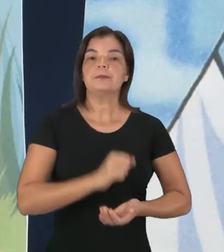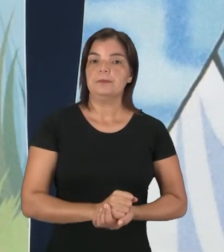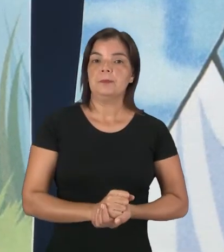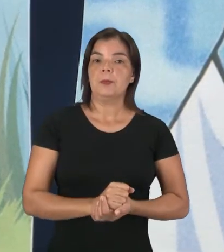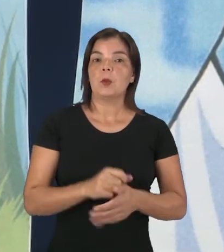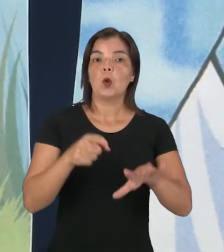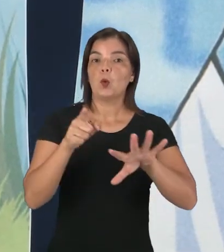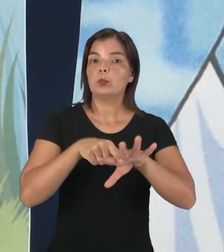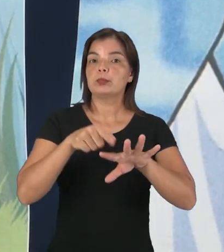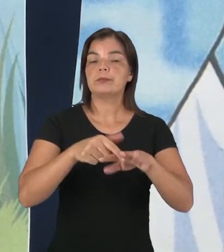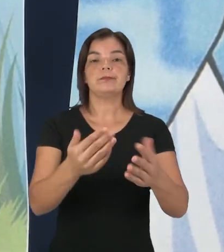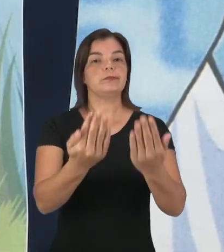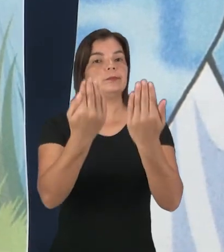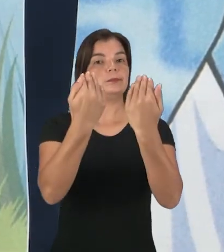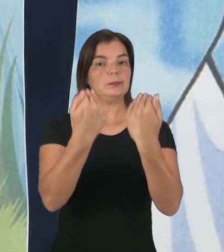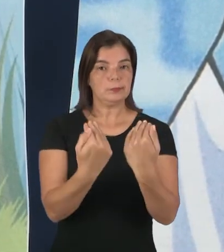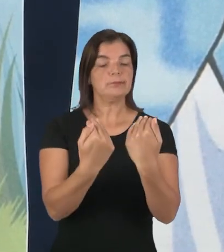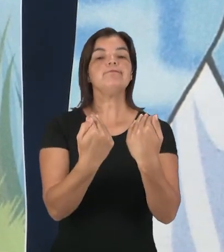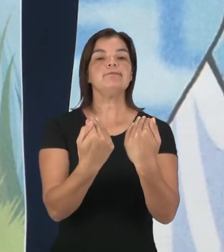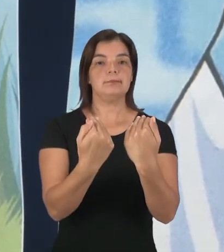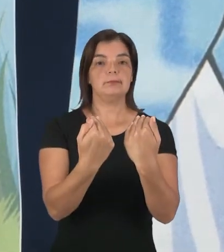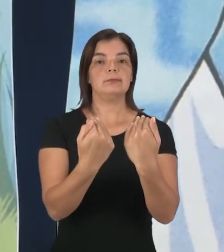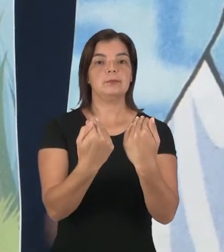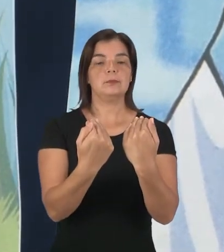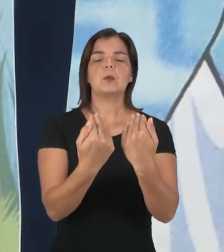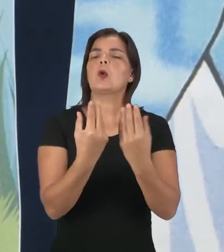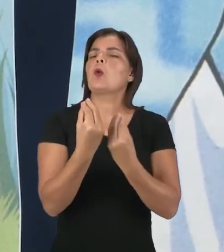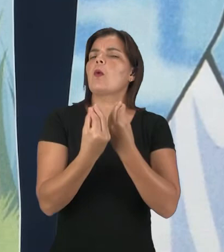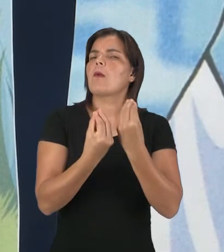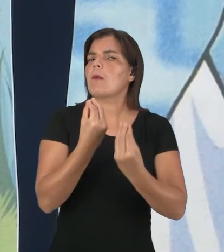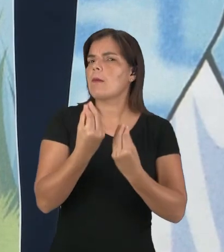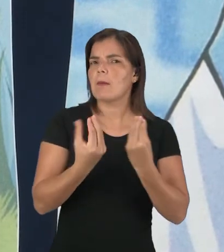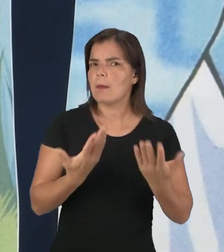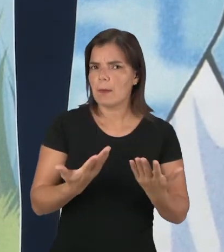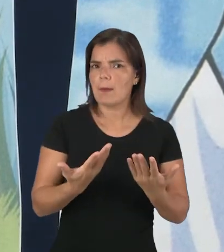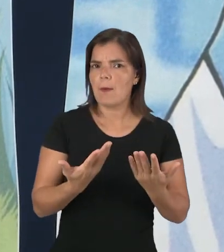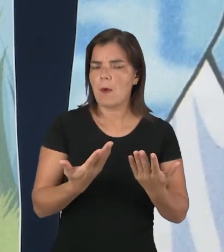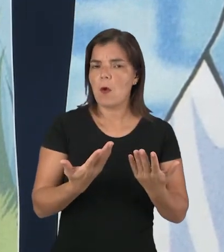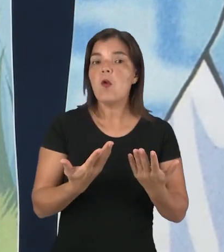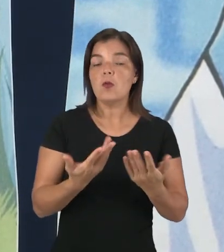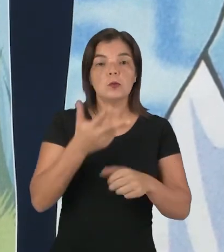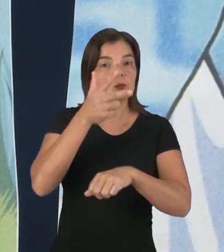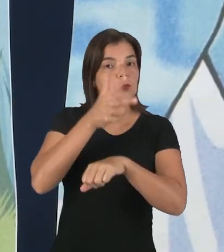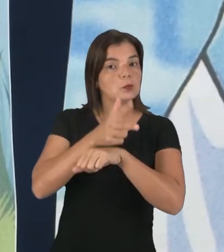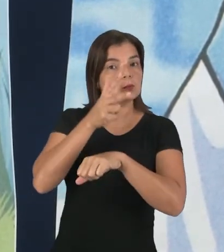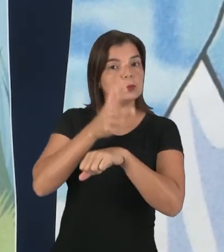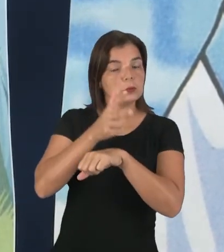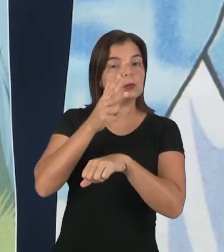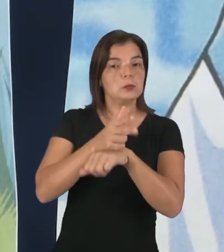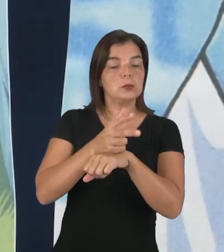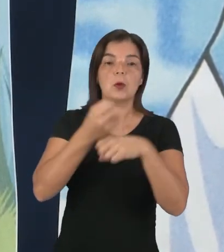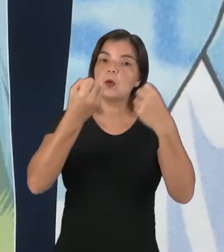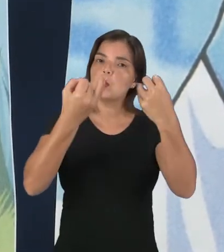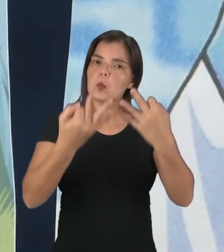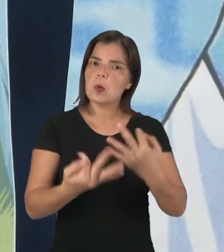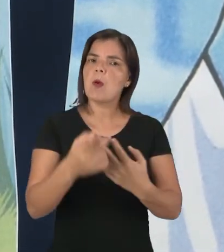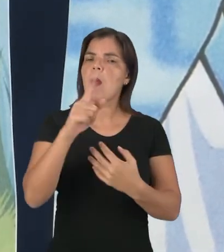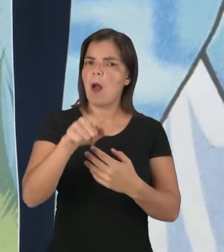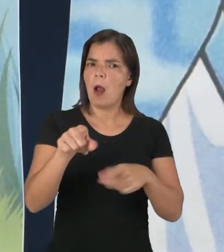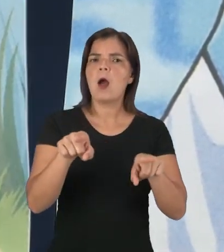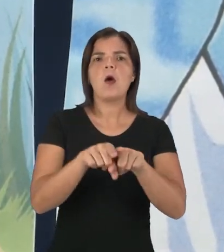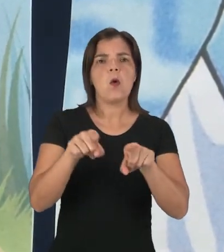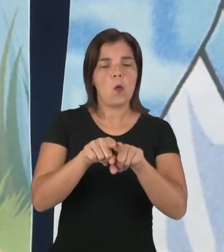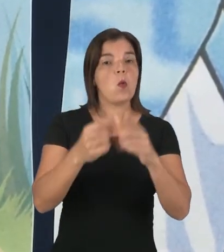tem os seus pés voltados para trás. E como mesmo que durante o vídeo, durante a lenda contada, é dito